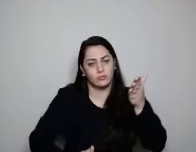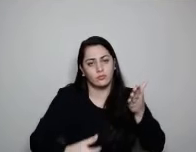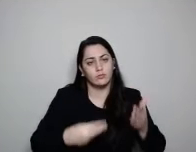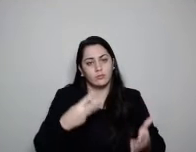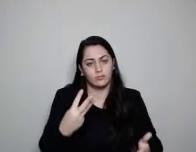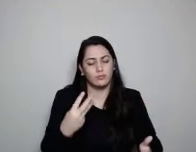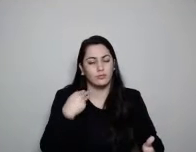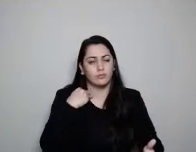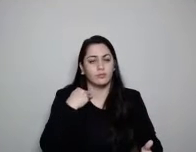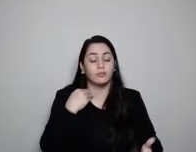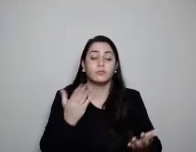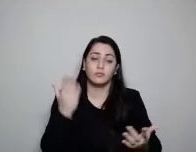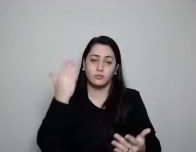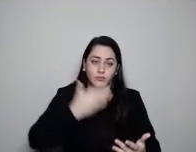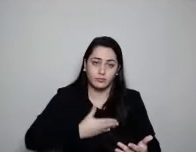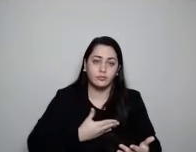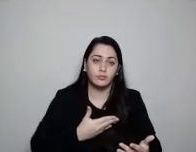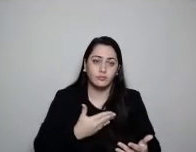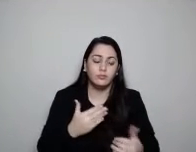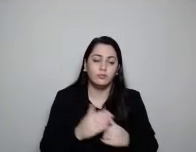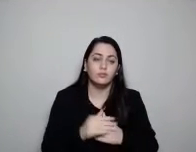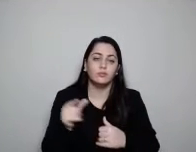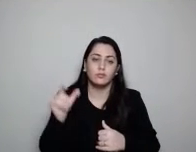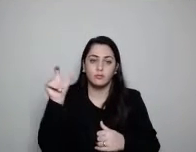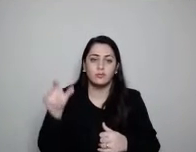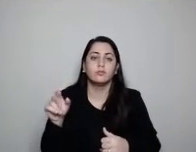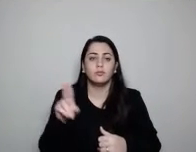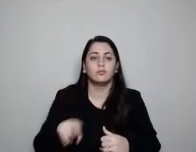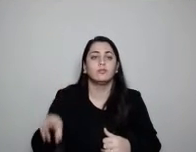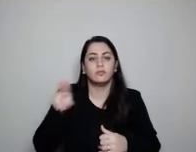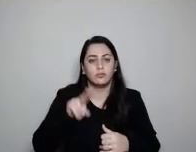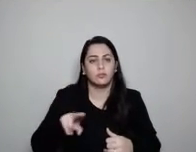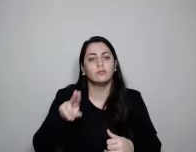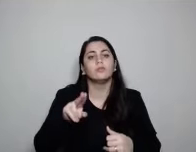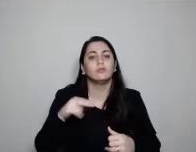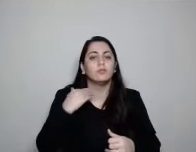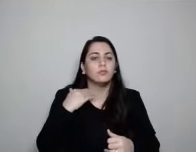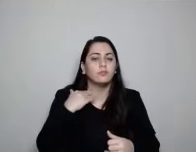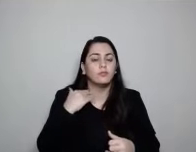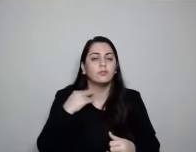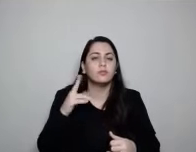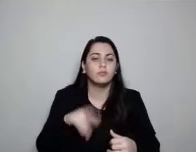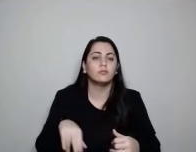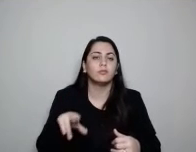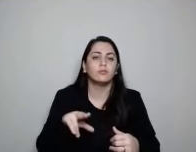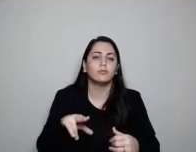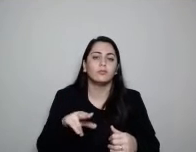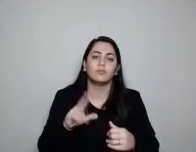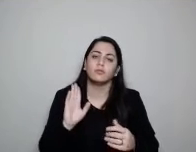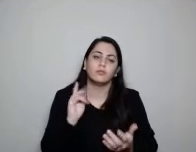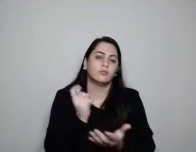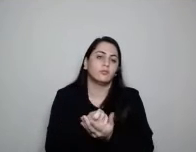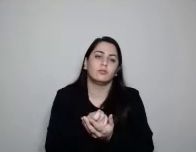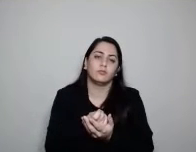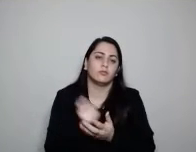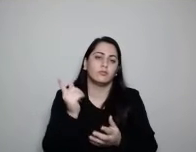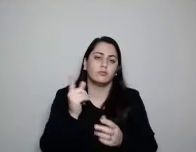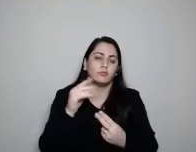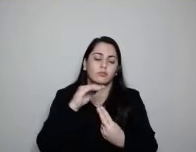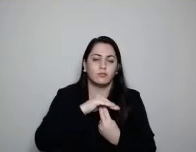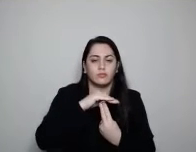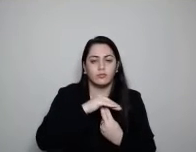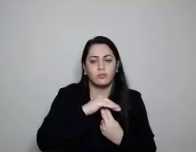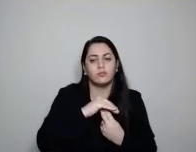que a parte autora, a hora recorrida, ela utiliza dos produtos e dos serviços do pacote contratado, conforme demonstrado